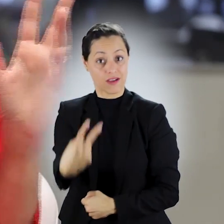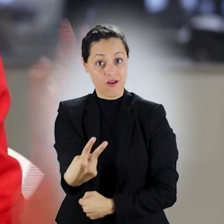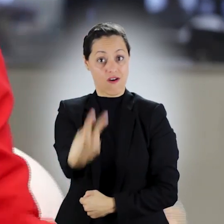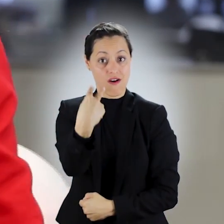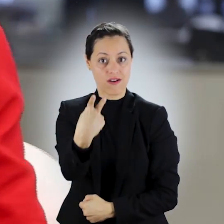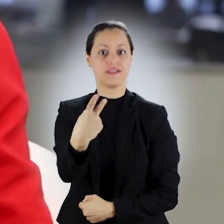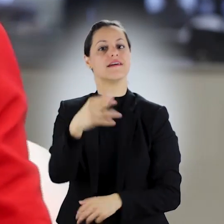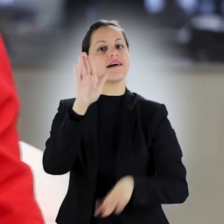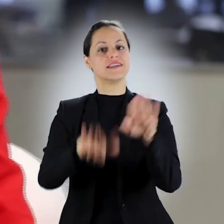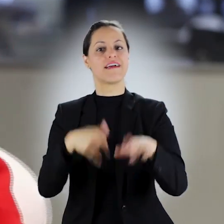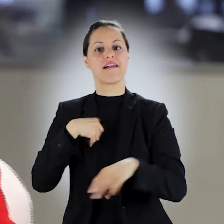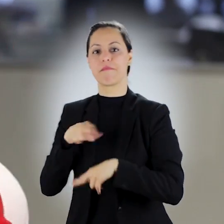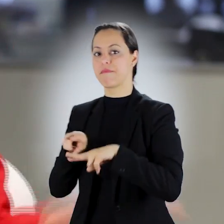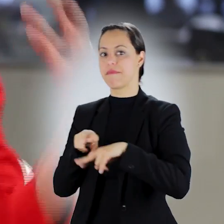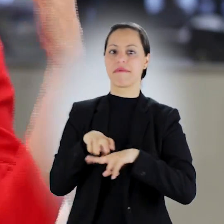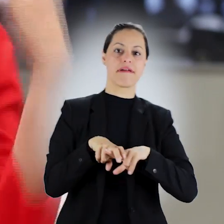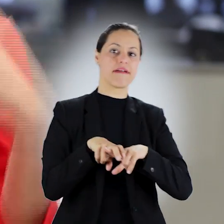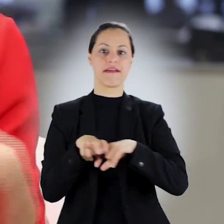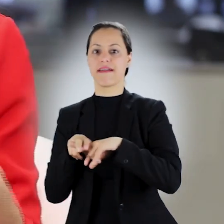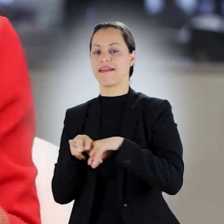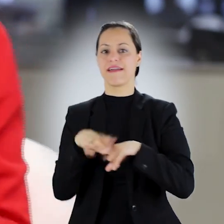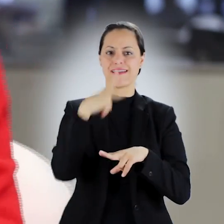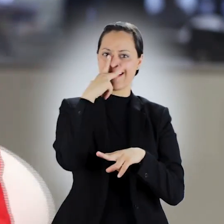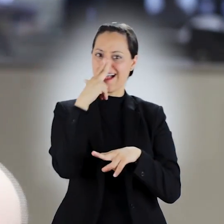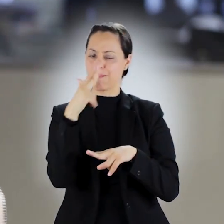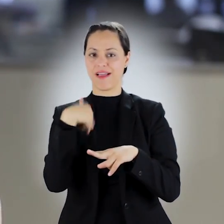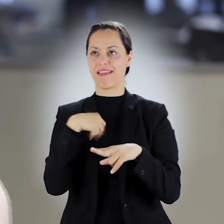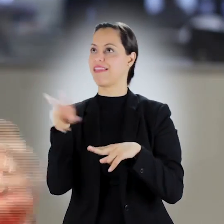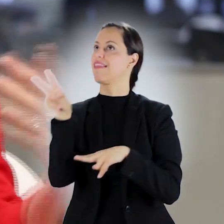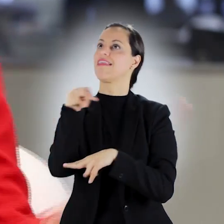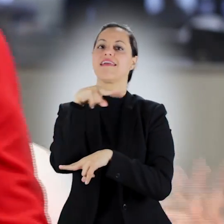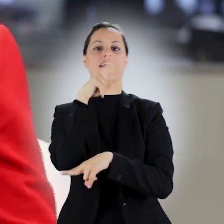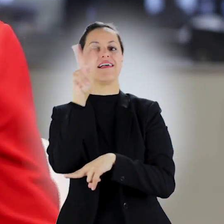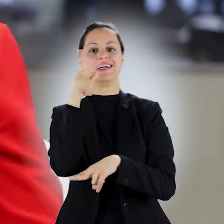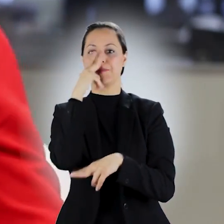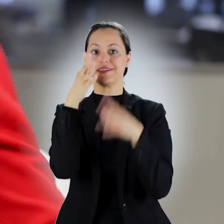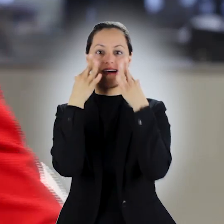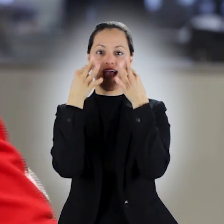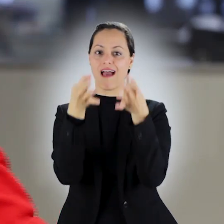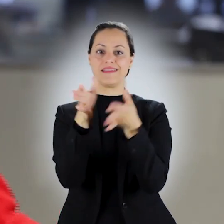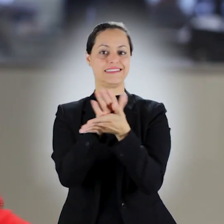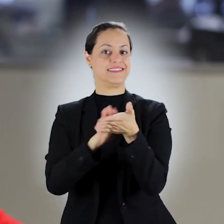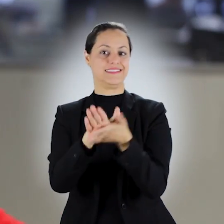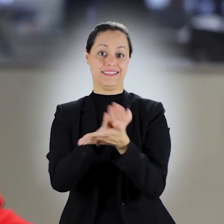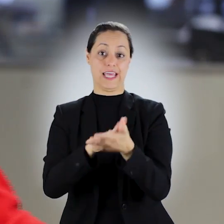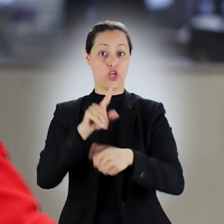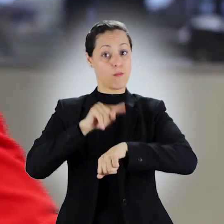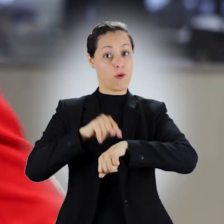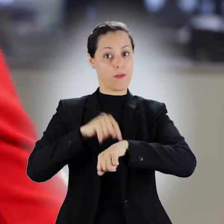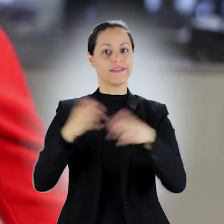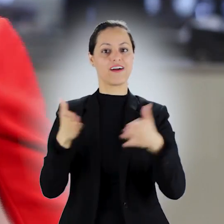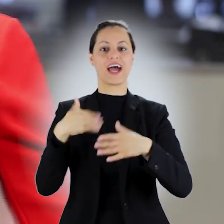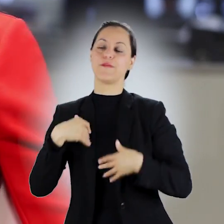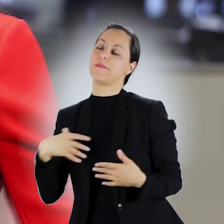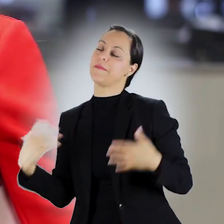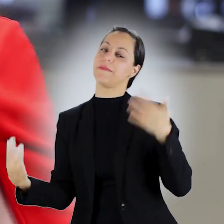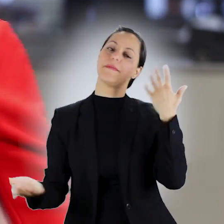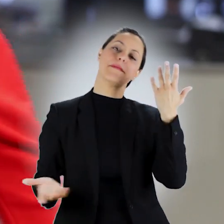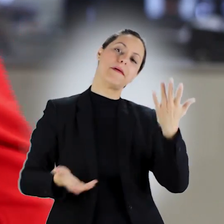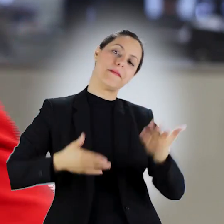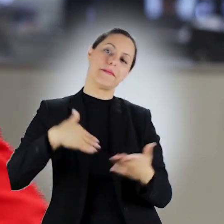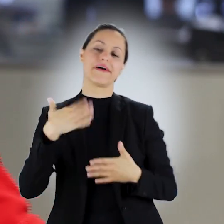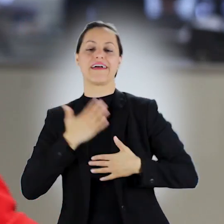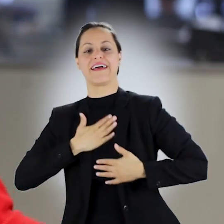né? E aí, se você fica mexendo, não tá consistente com aquilo. Então, eu tô falando, mas eu tô, assim, no momento meu de lazer, né?